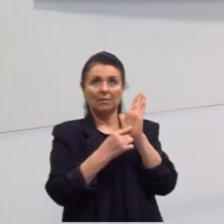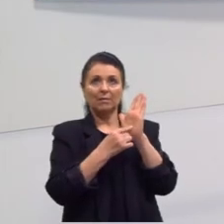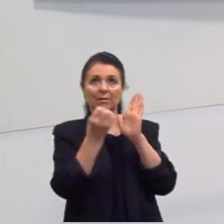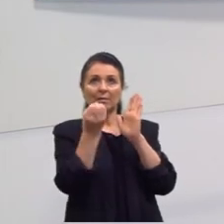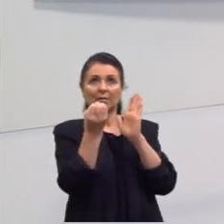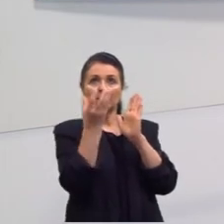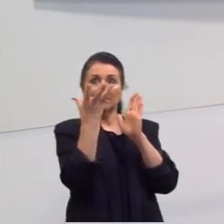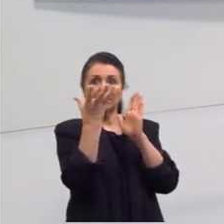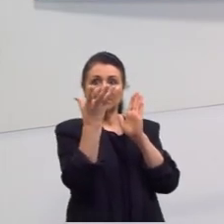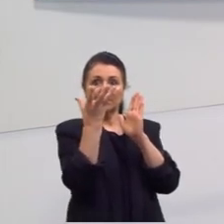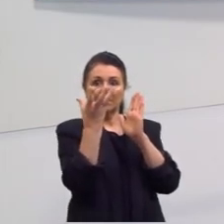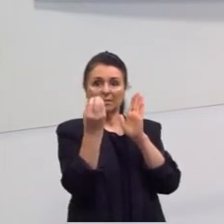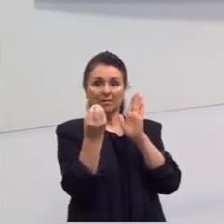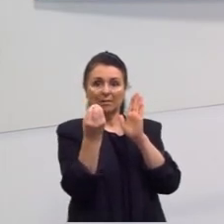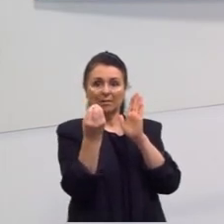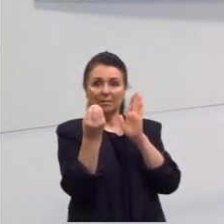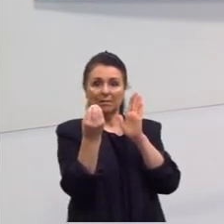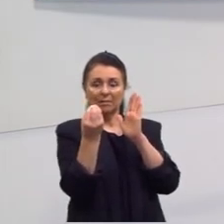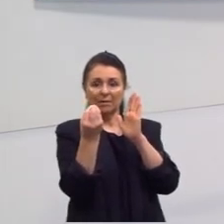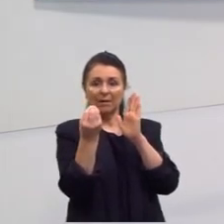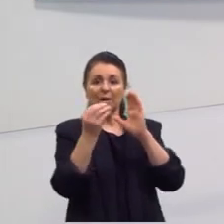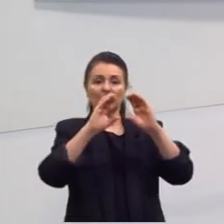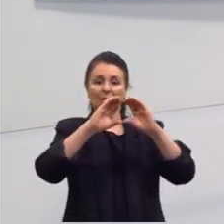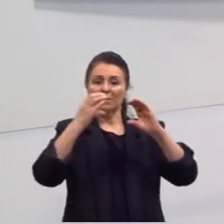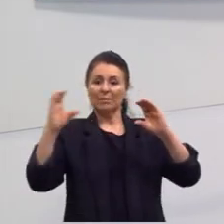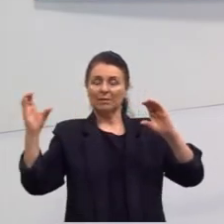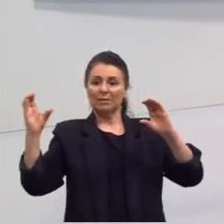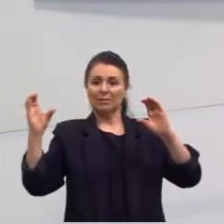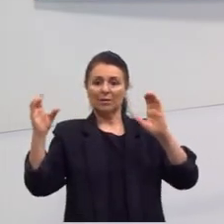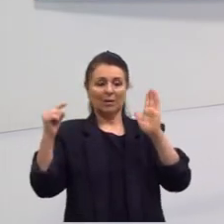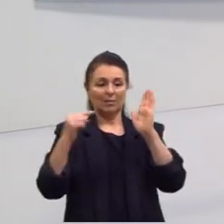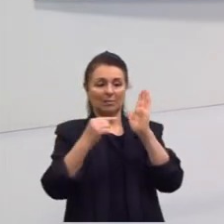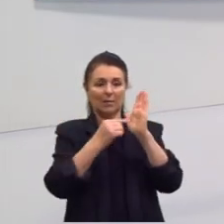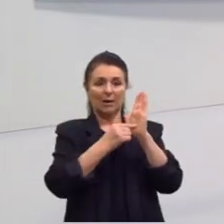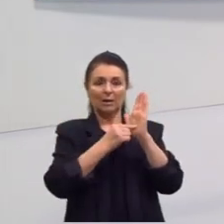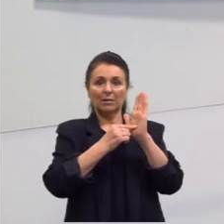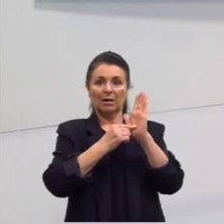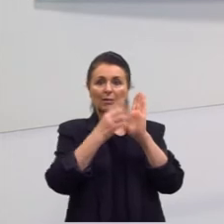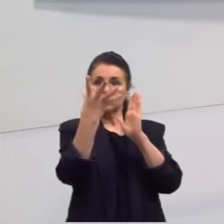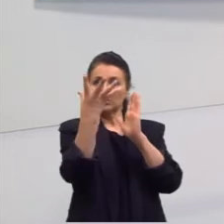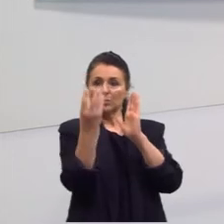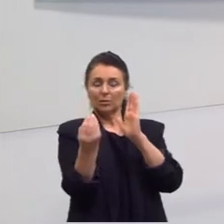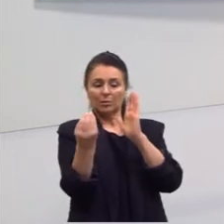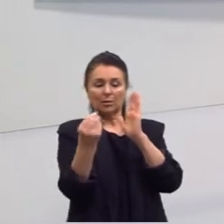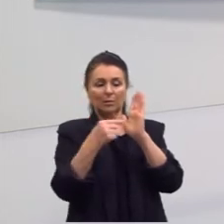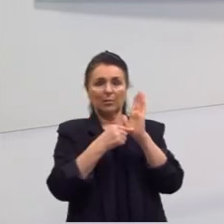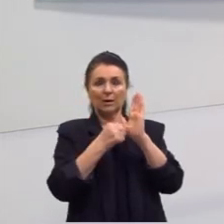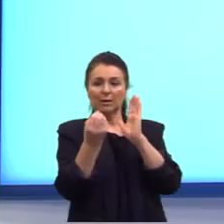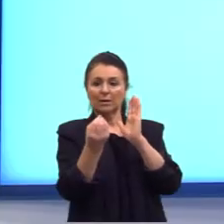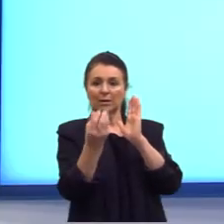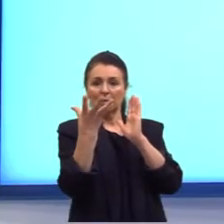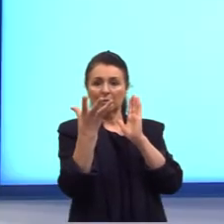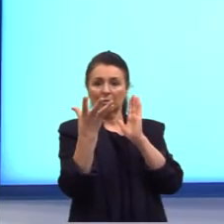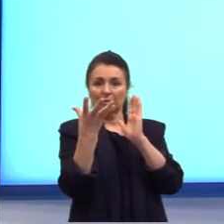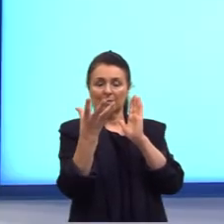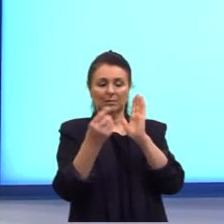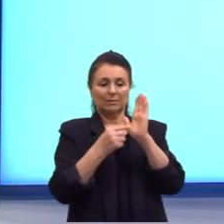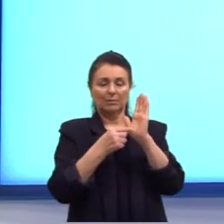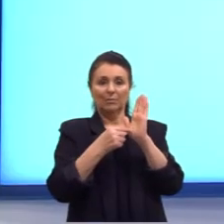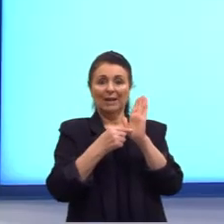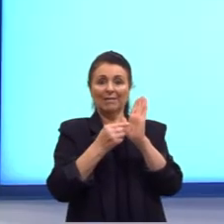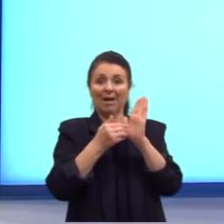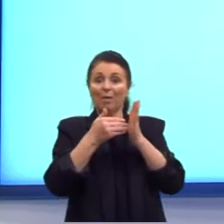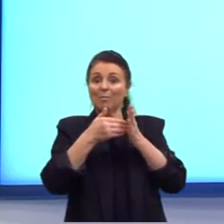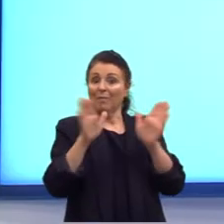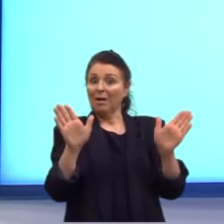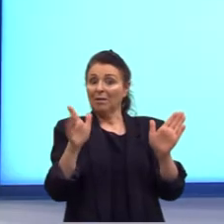a tomada ela vai ligar eu desligar um circuito né as nossas lâmpadas nossos equipamentos tá então quando ela tá aberta que não tá